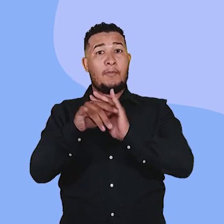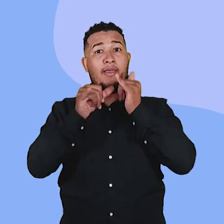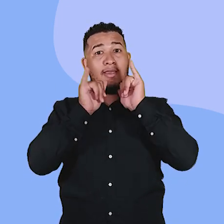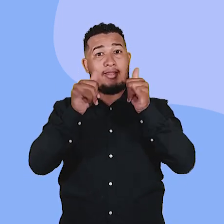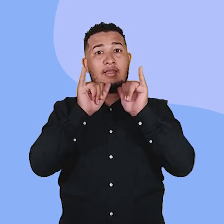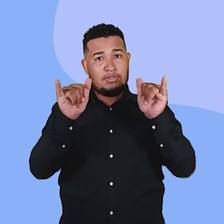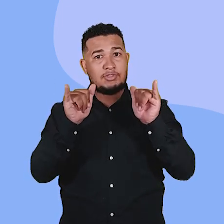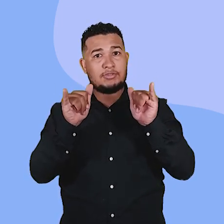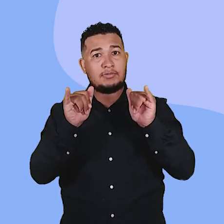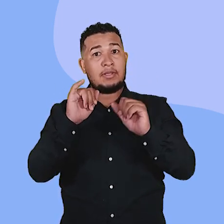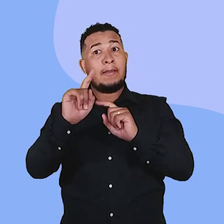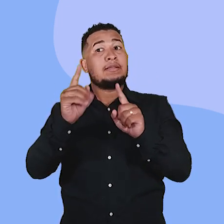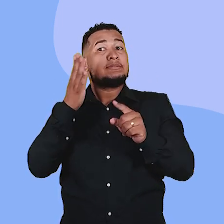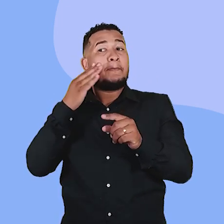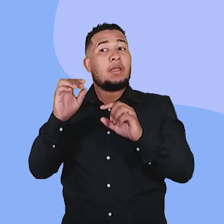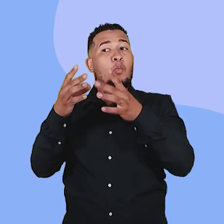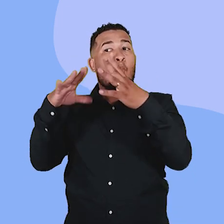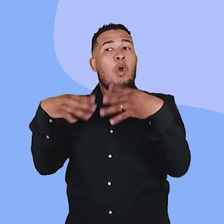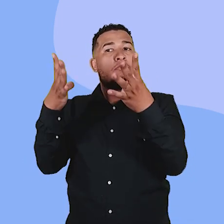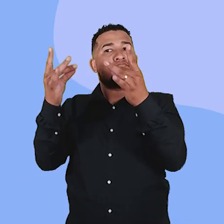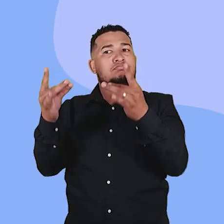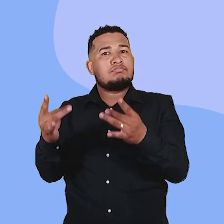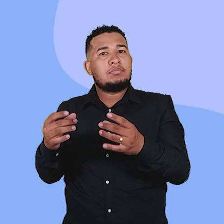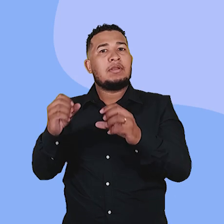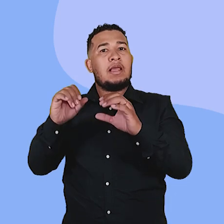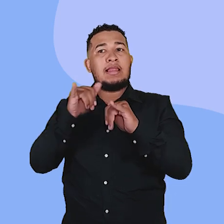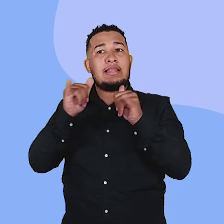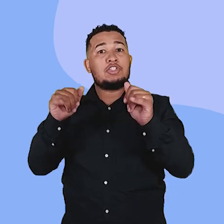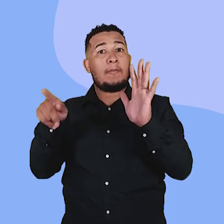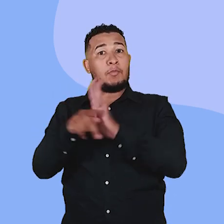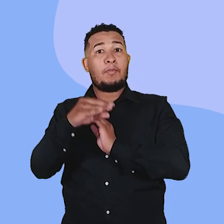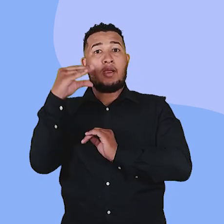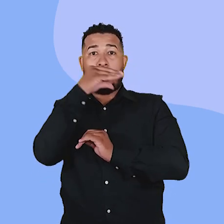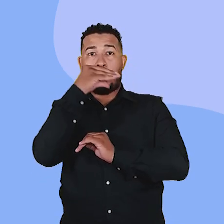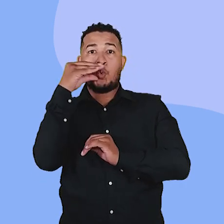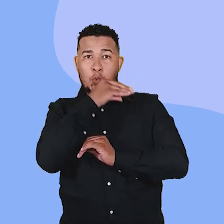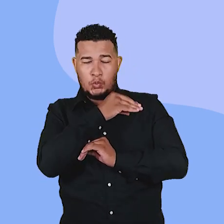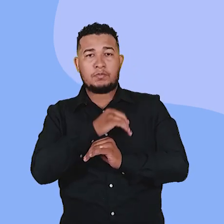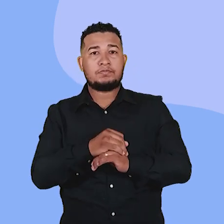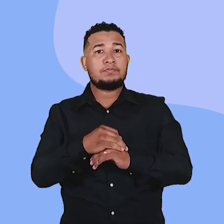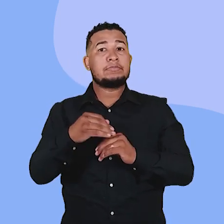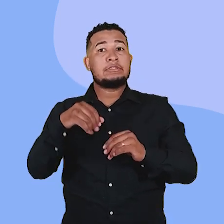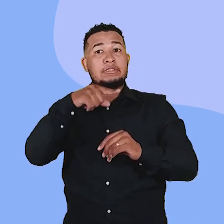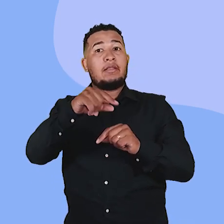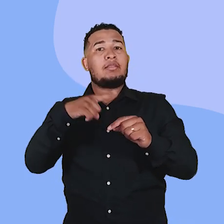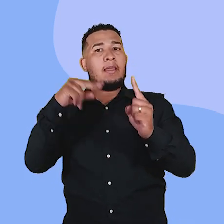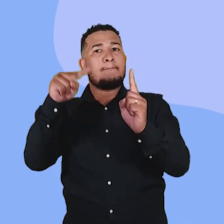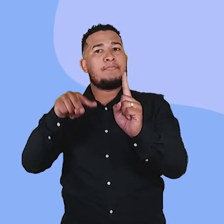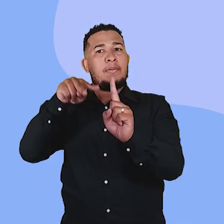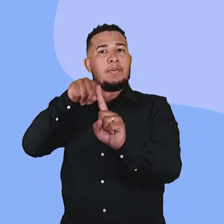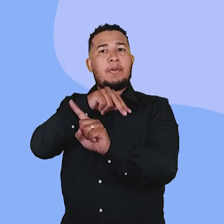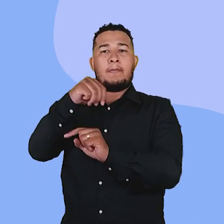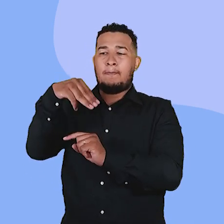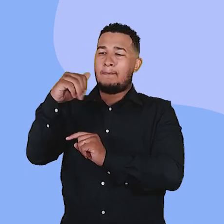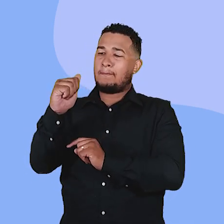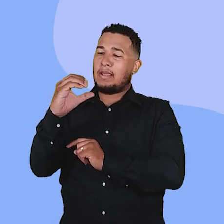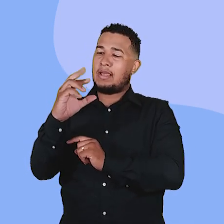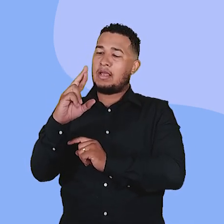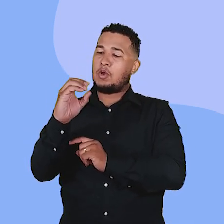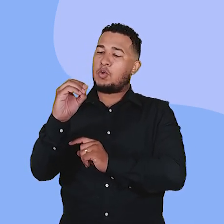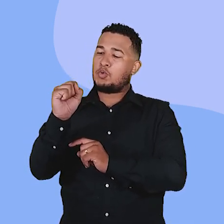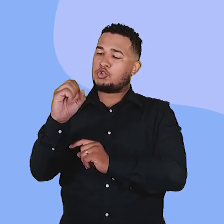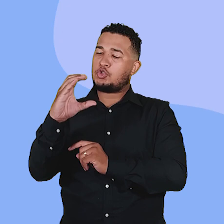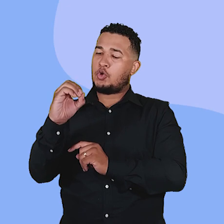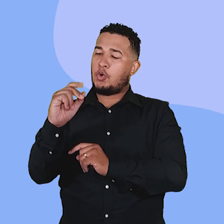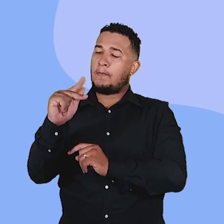e enfatizamos o caráter energético do calor. A noção de temperatura é discutida do ponto de vista macroscópico